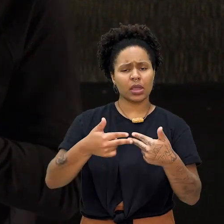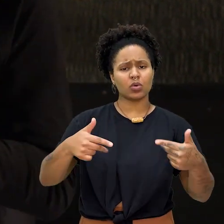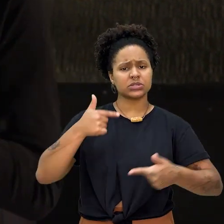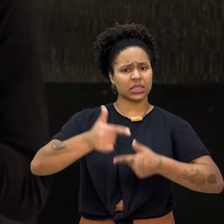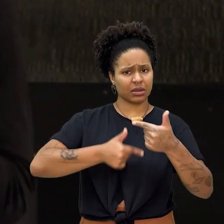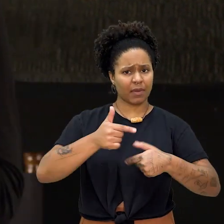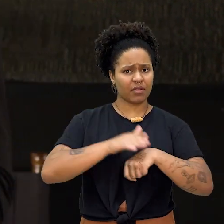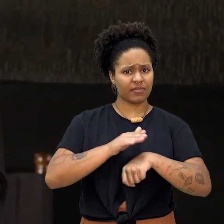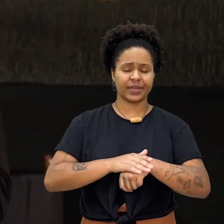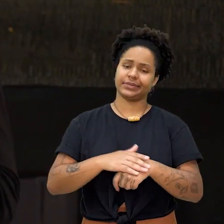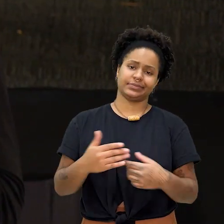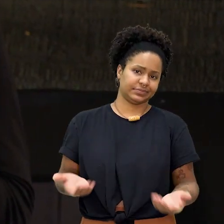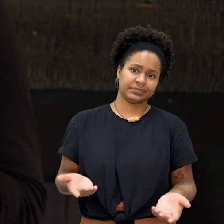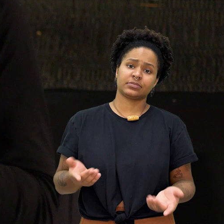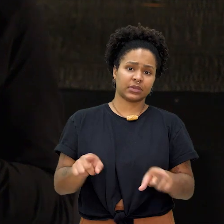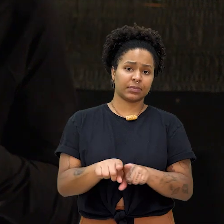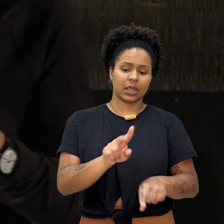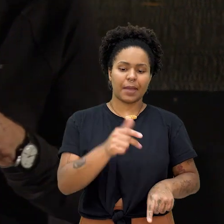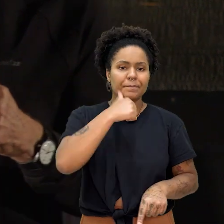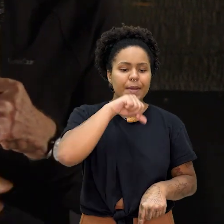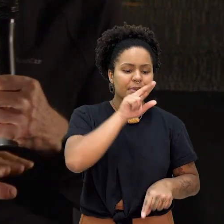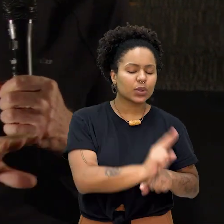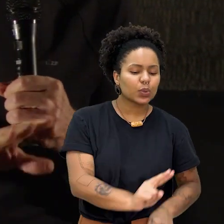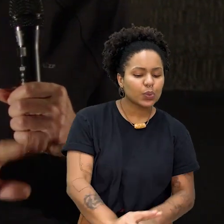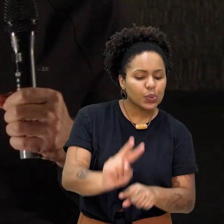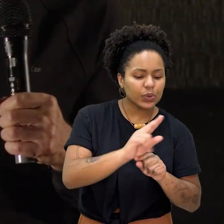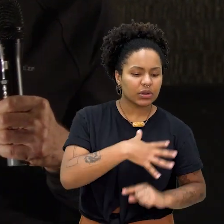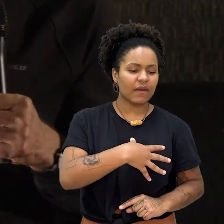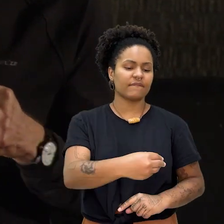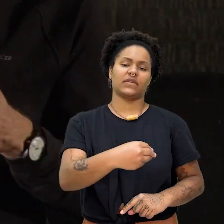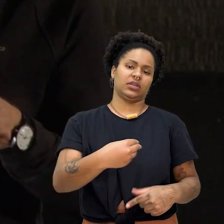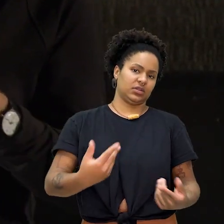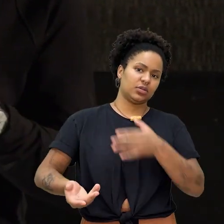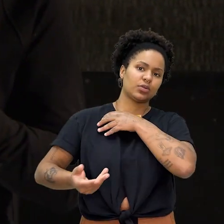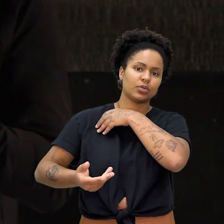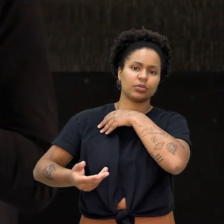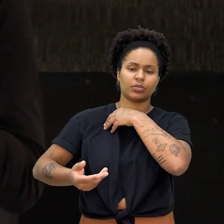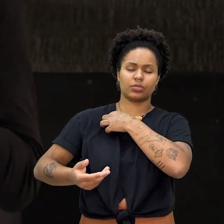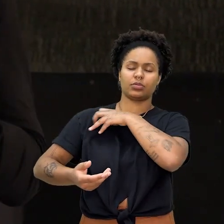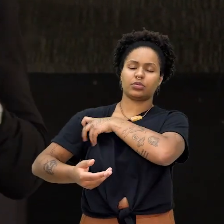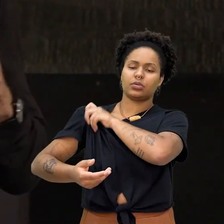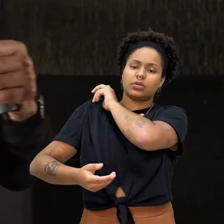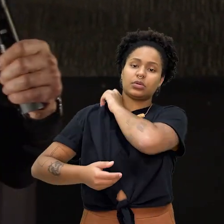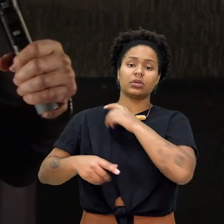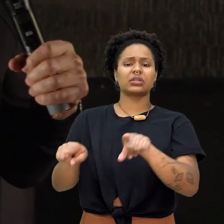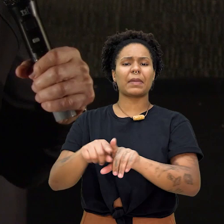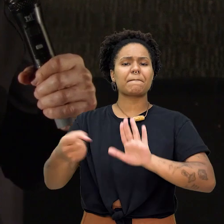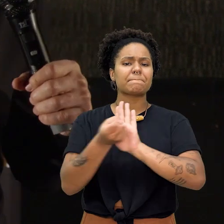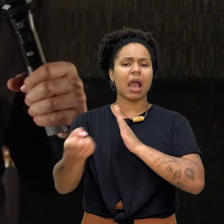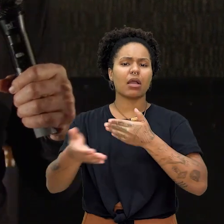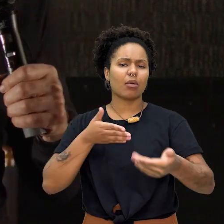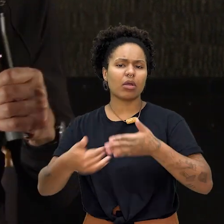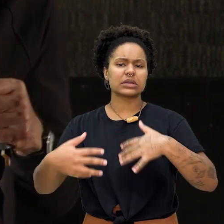Se uma mãe toma conta das crianças da vizinha, não precisa declarar, acabamos com qualquer estigma